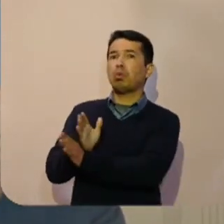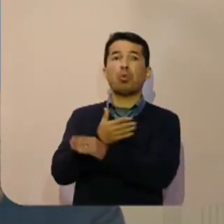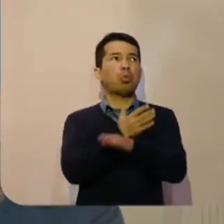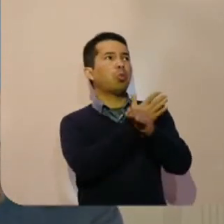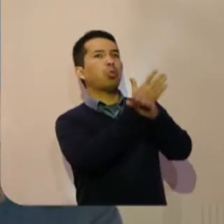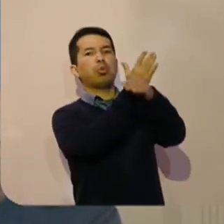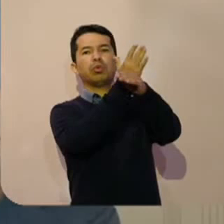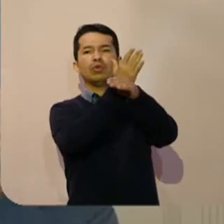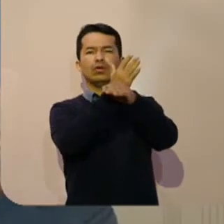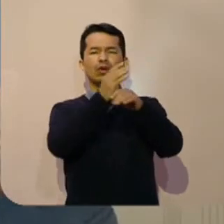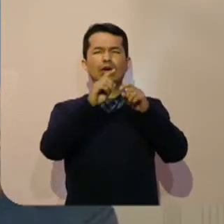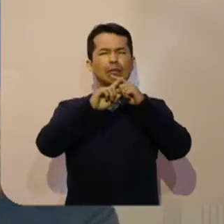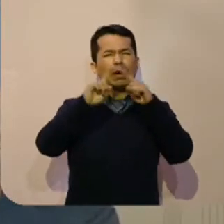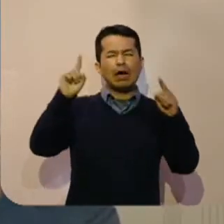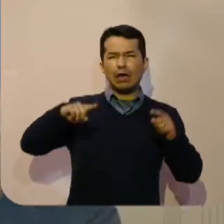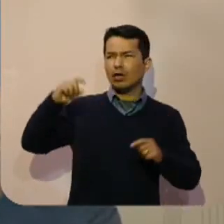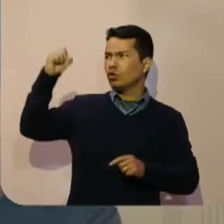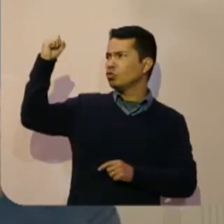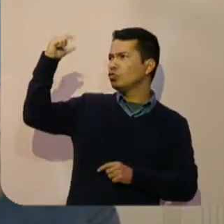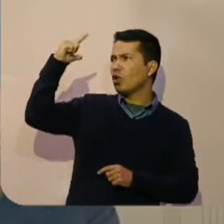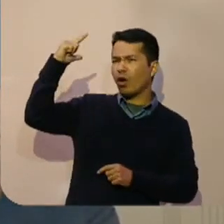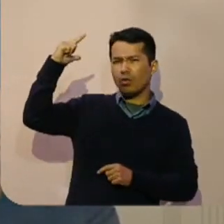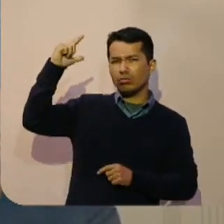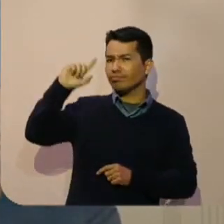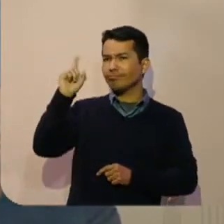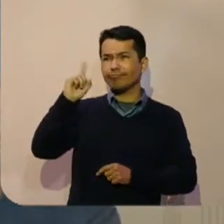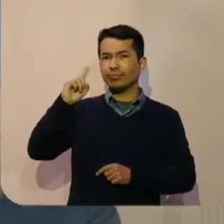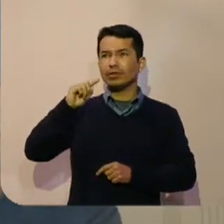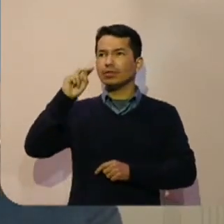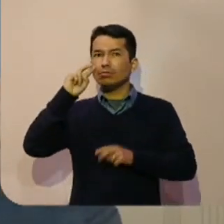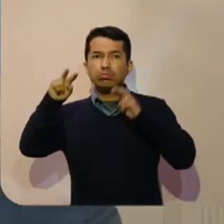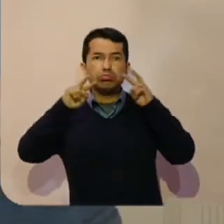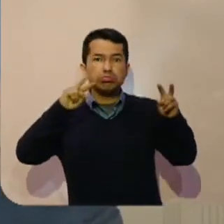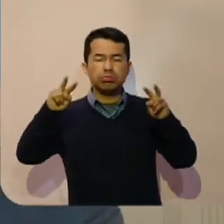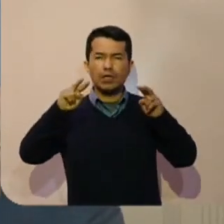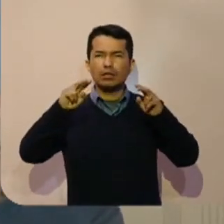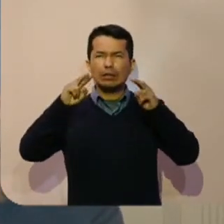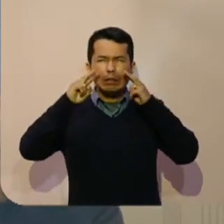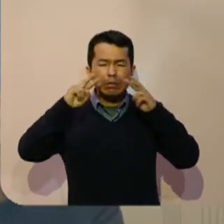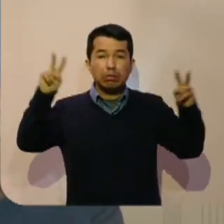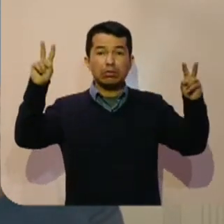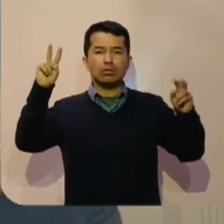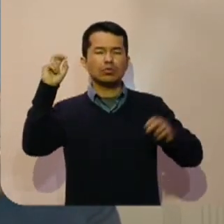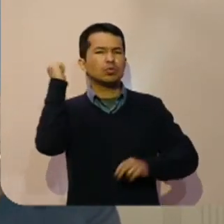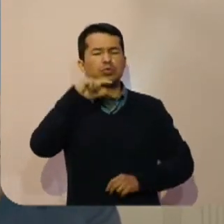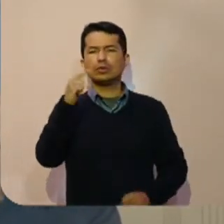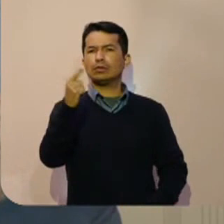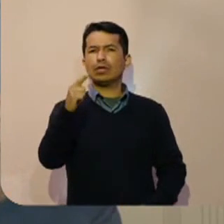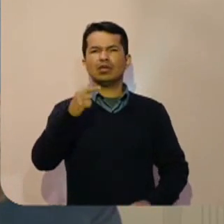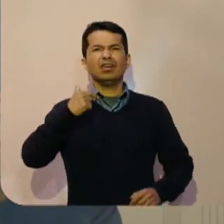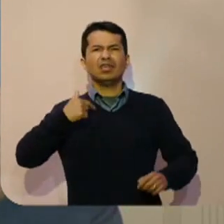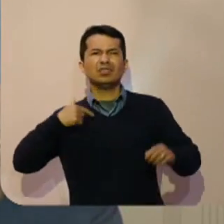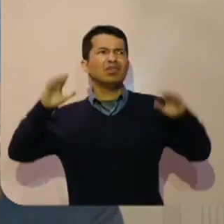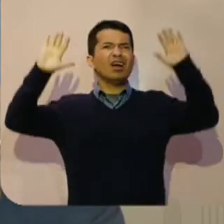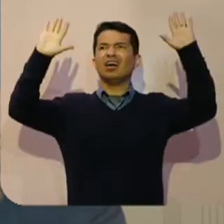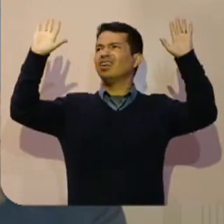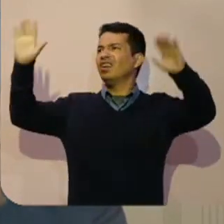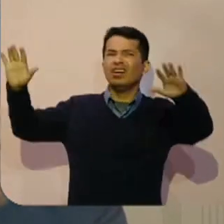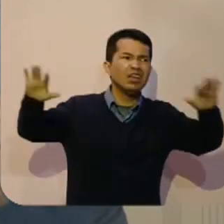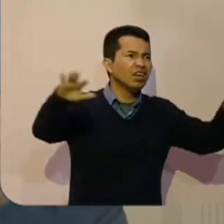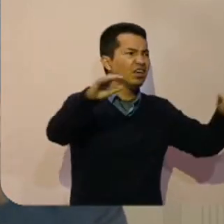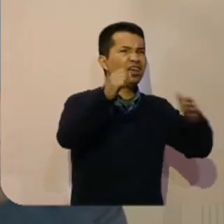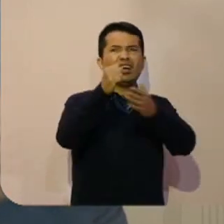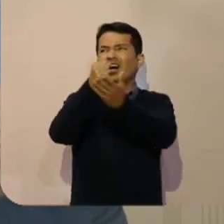mas não pelo sol. Levanto-me na assembleia e clamo por ajuda. Tornei-me irmão